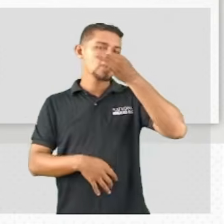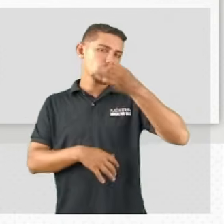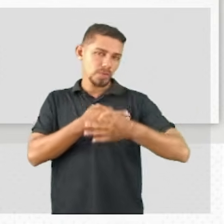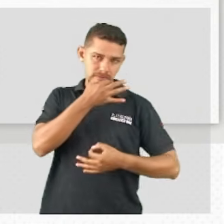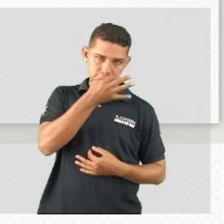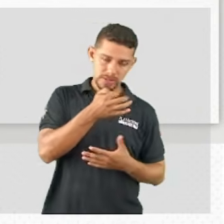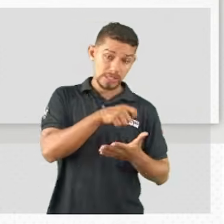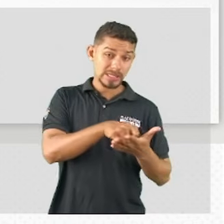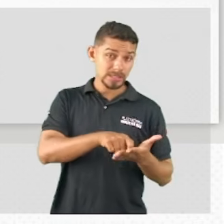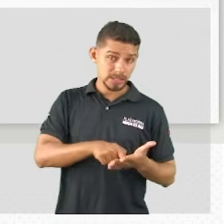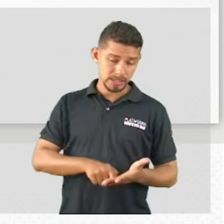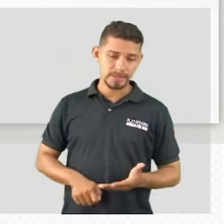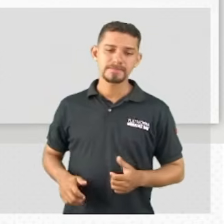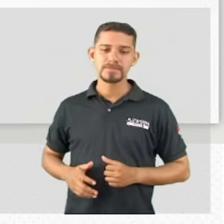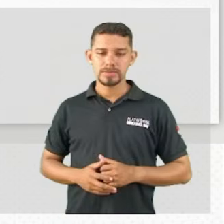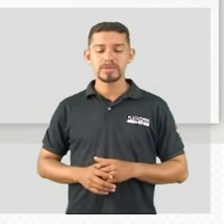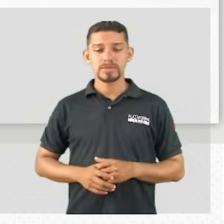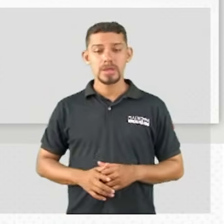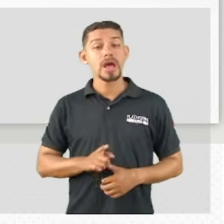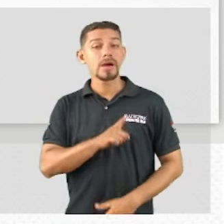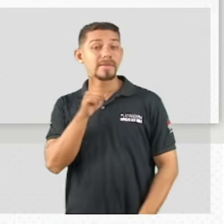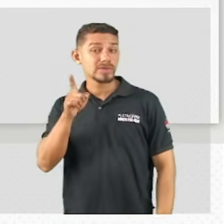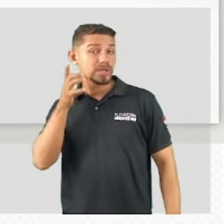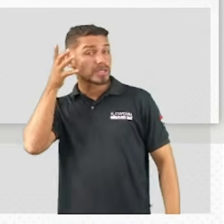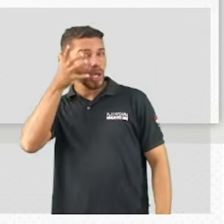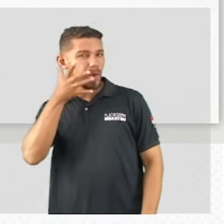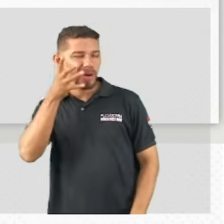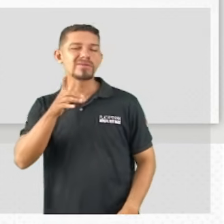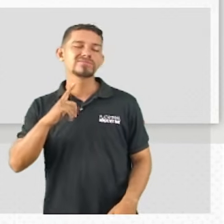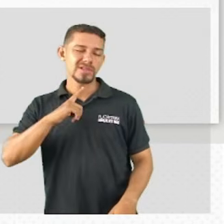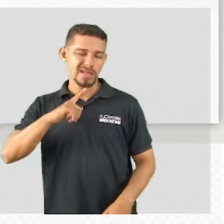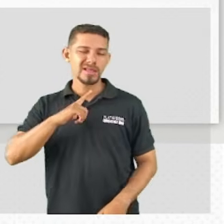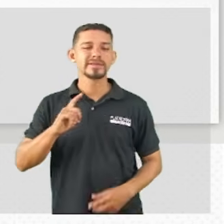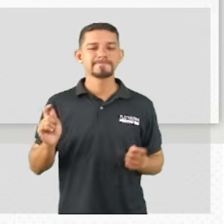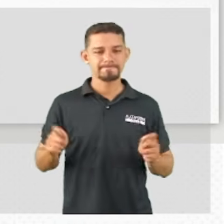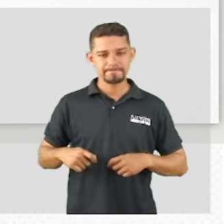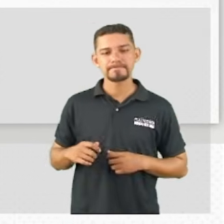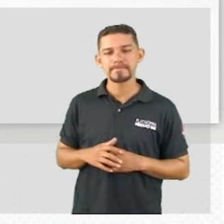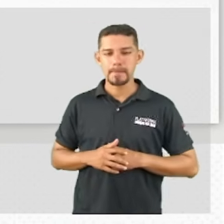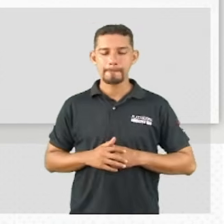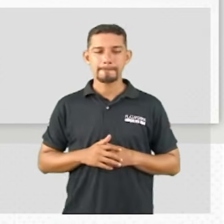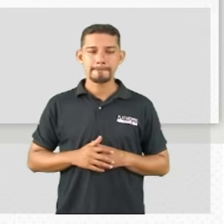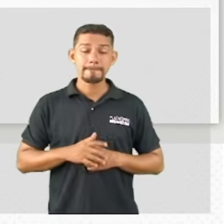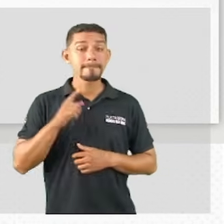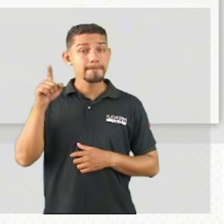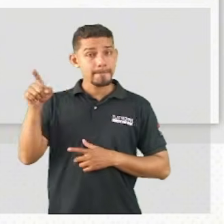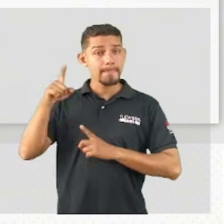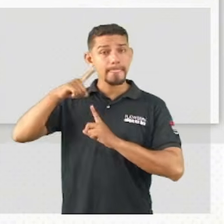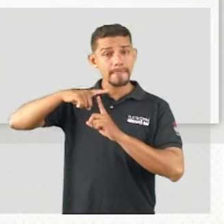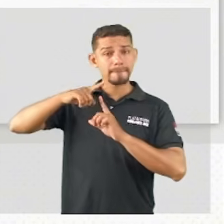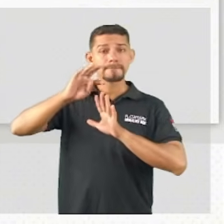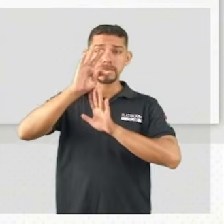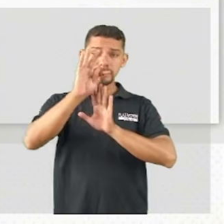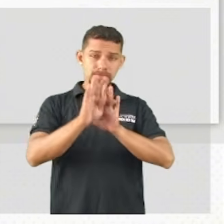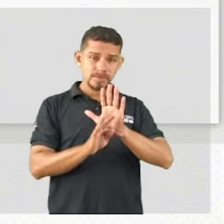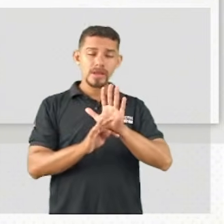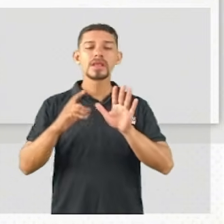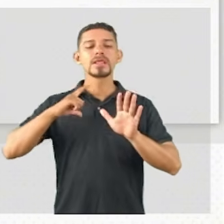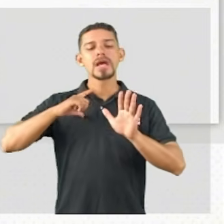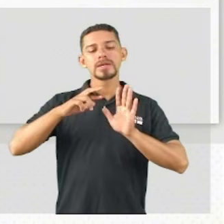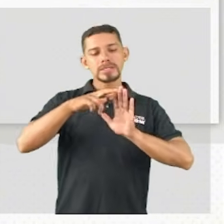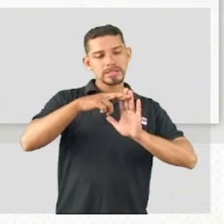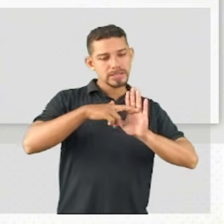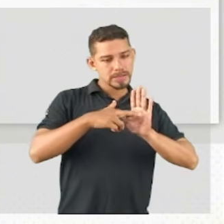na modalidade escrita. Então, a modalidade oral, ela tem essa questão também, né? Por isso que nesse tipo de texto, a gente tem as